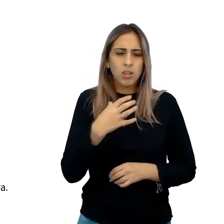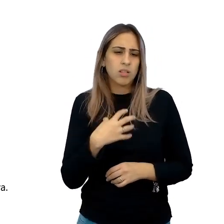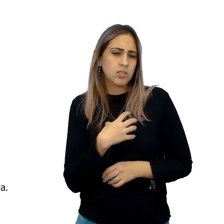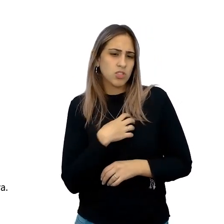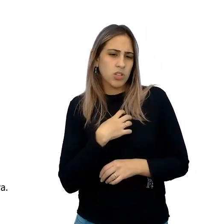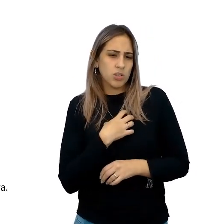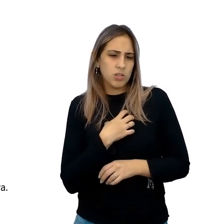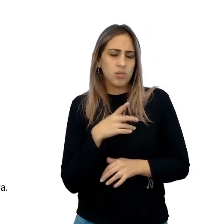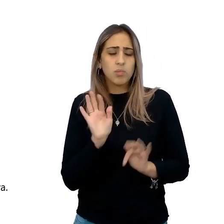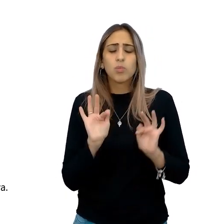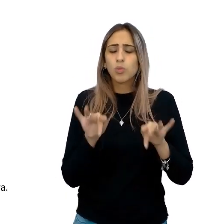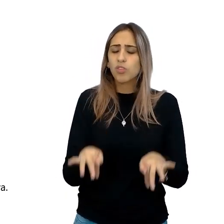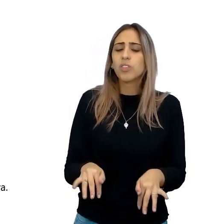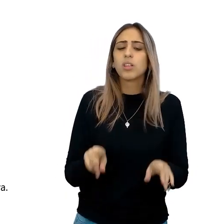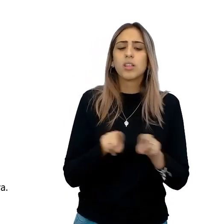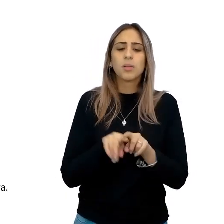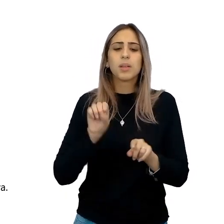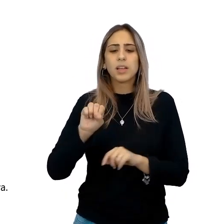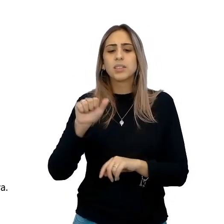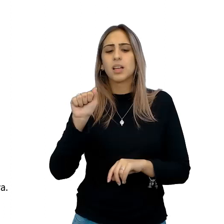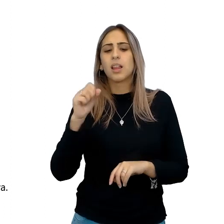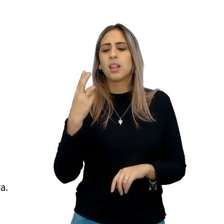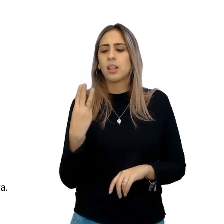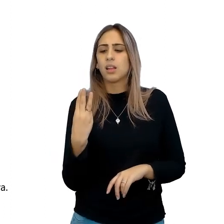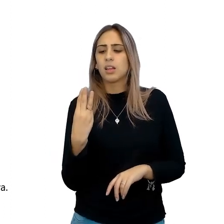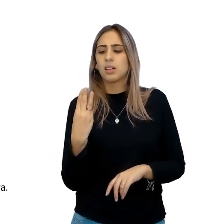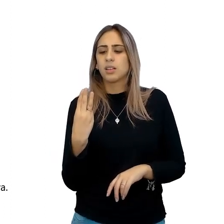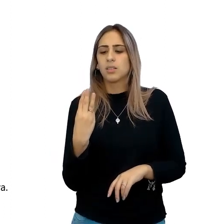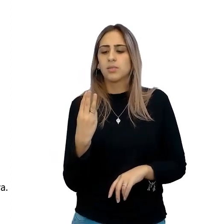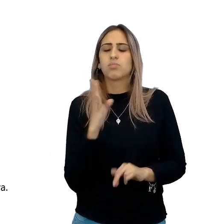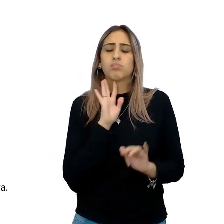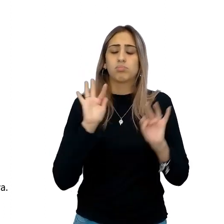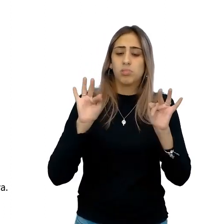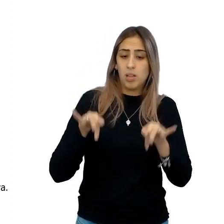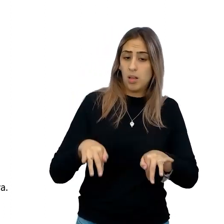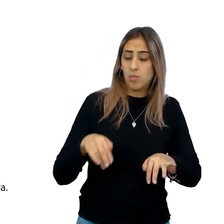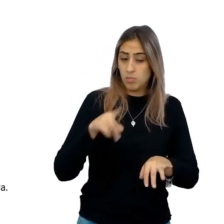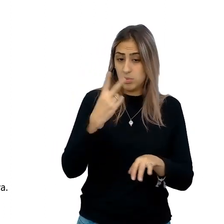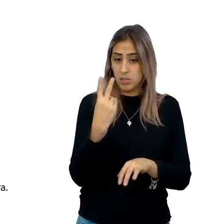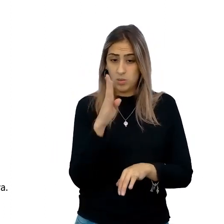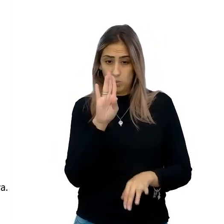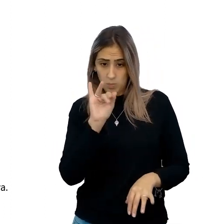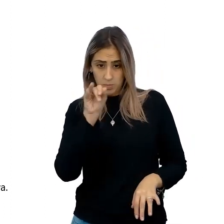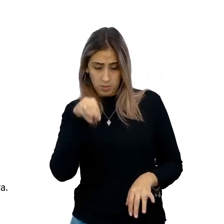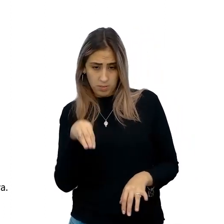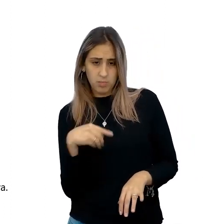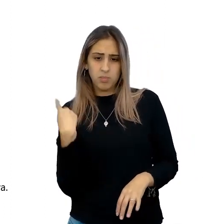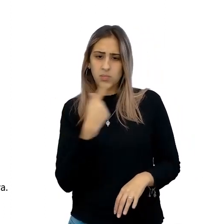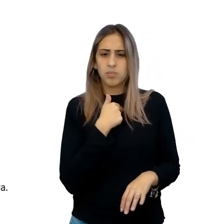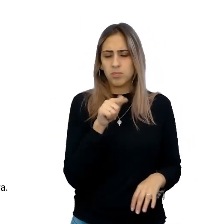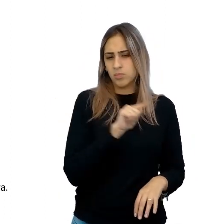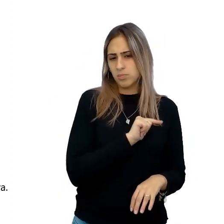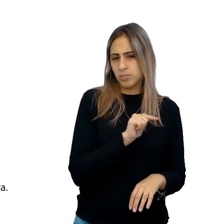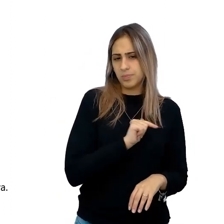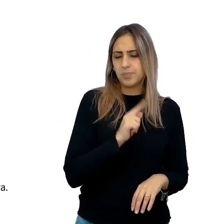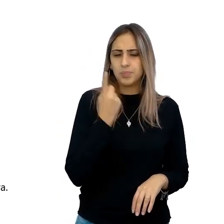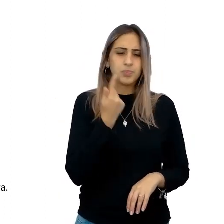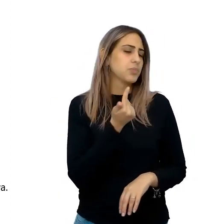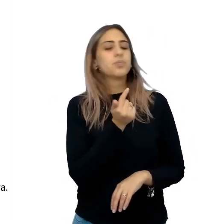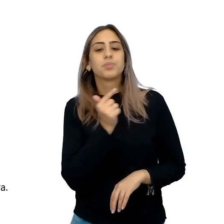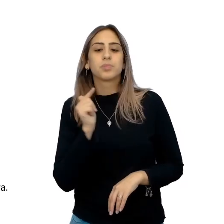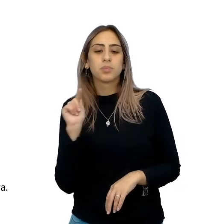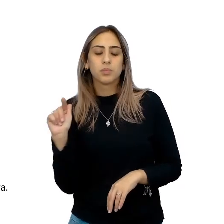abordagem. E, por fim, na SA3, então, ao término, né, praticamente do segundo bimestre, a gente tem uma